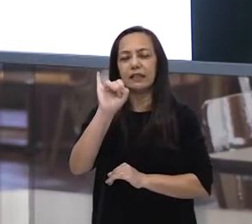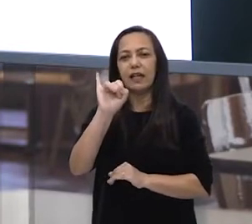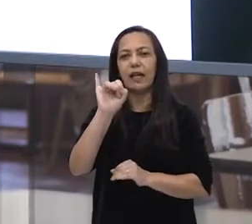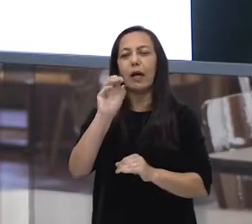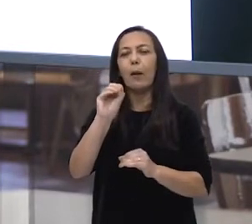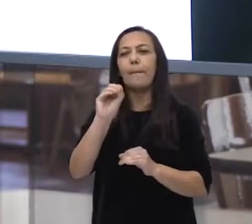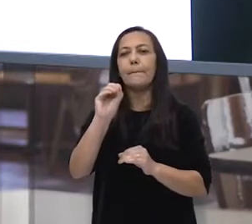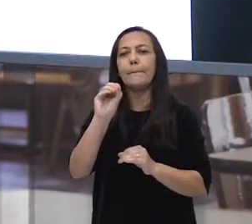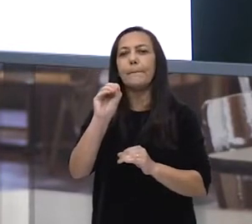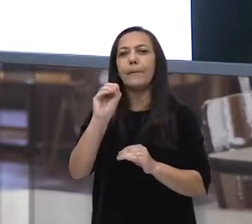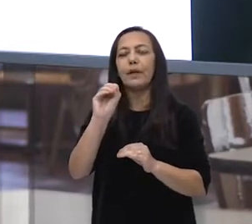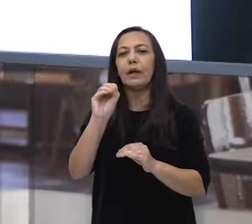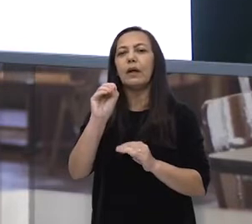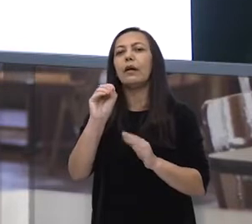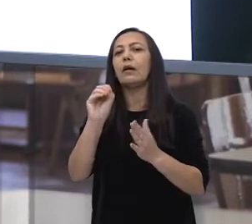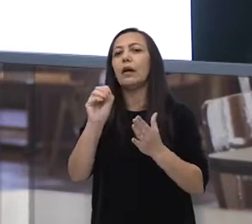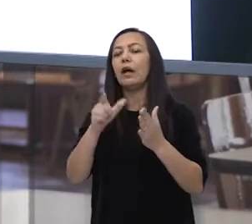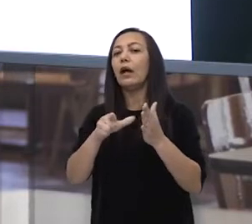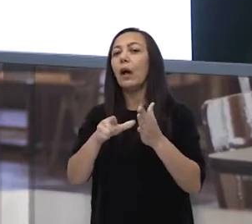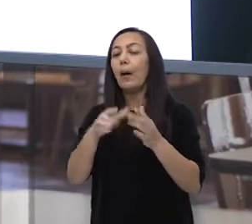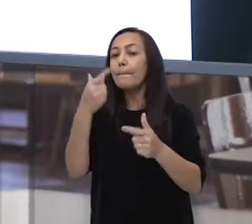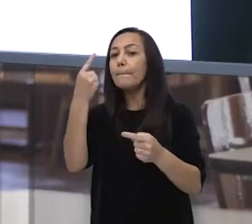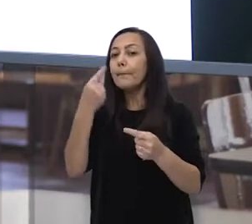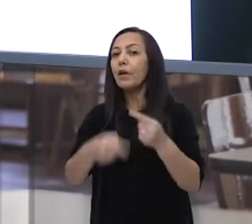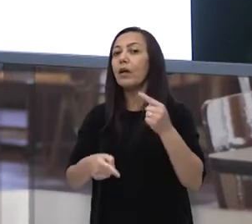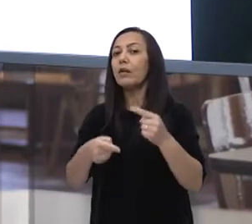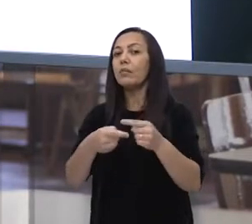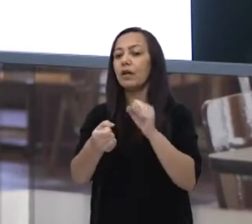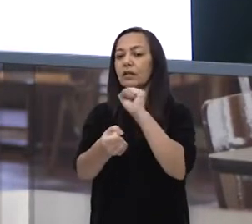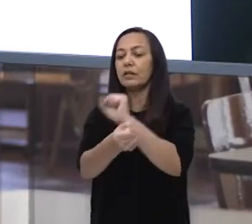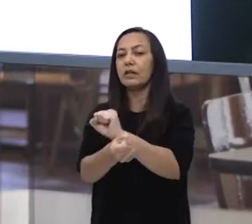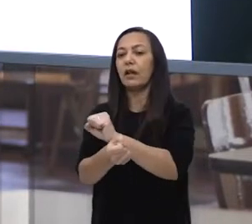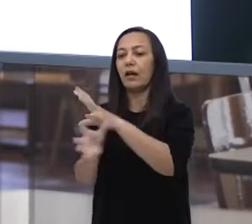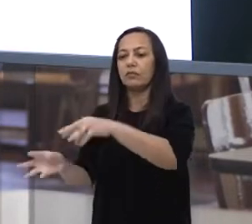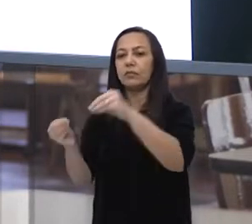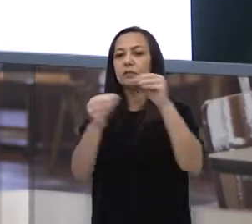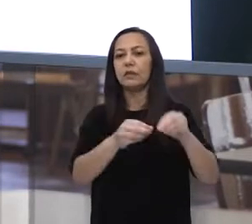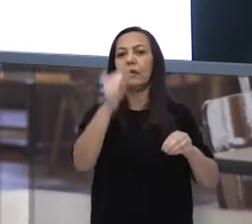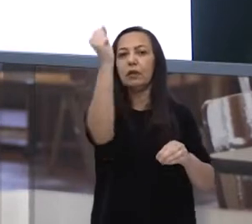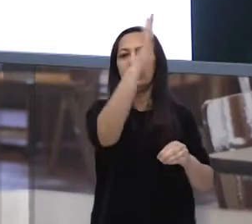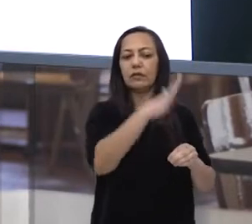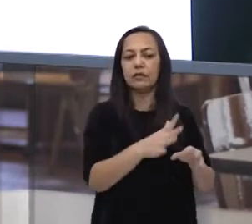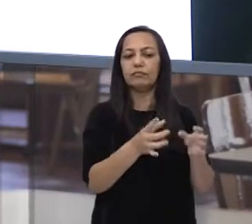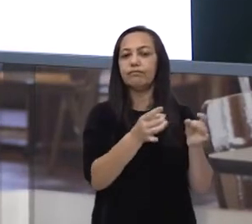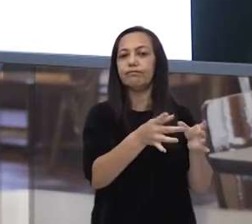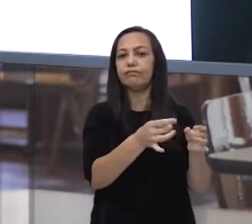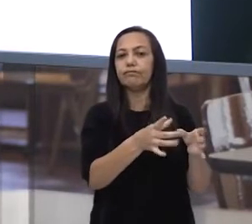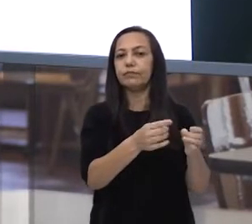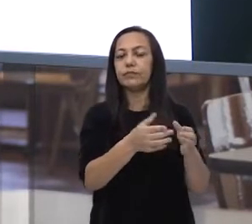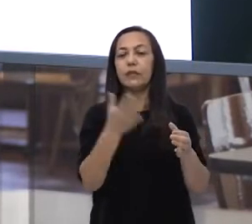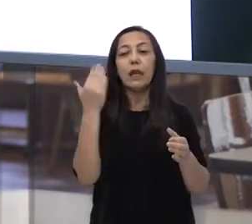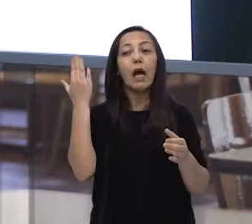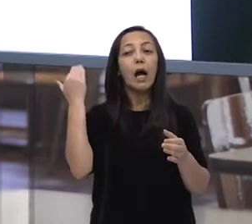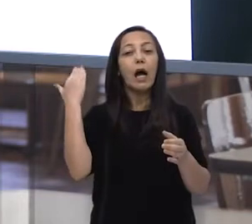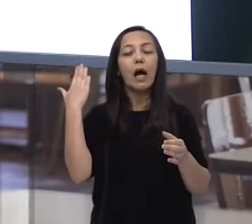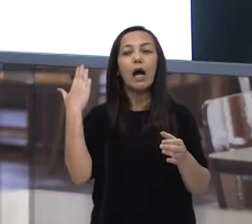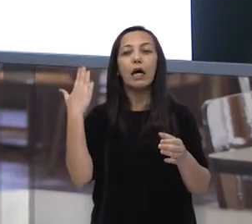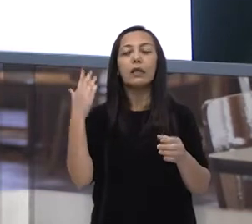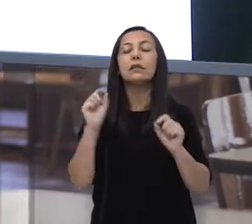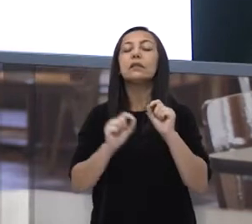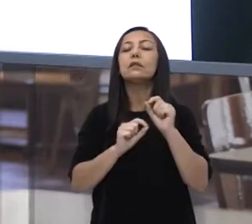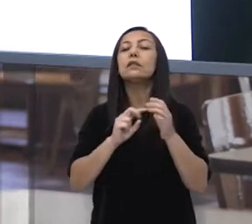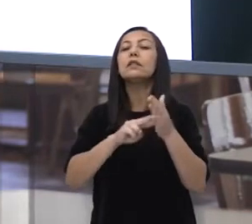suprimia o tráfico de escravos para o Brasil, né? Na época, achava-se que isso